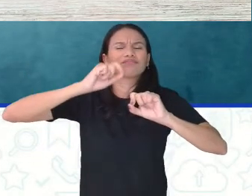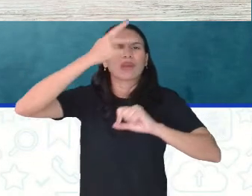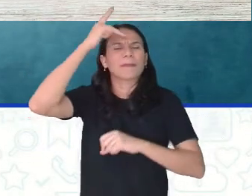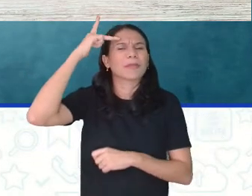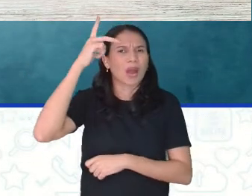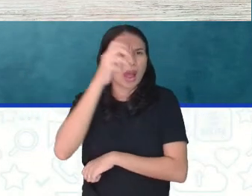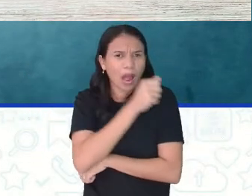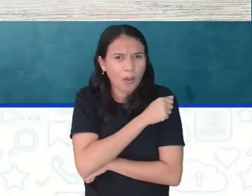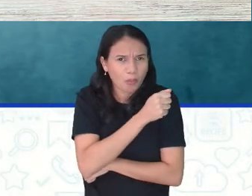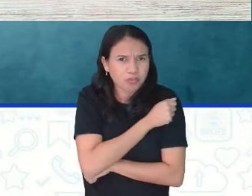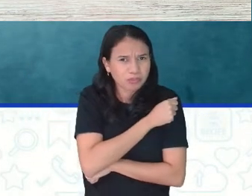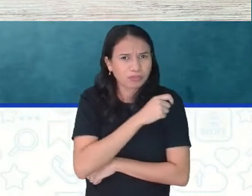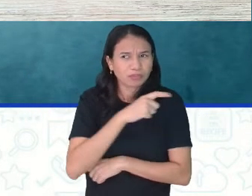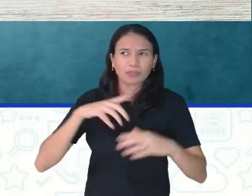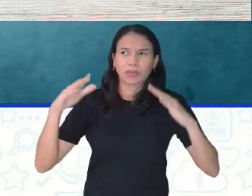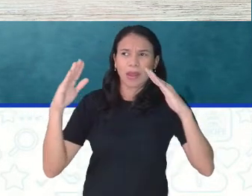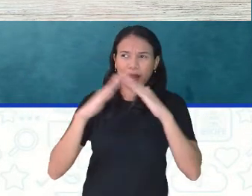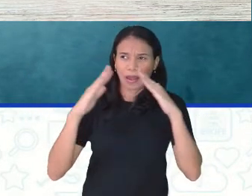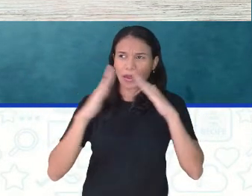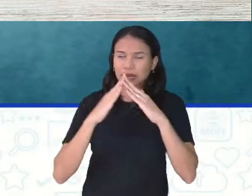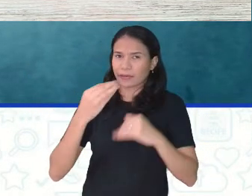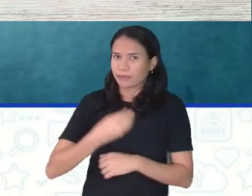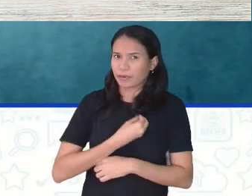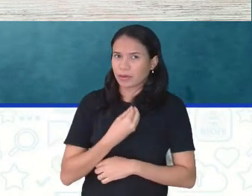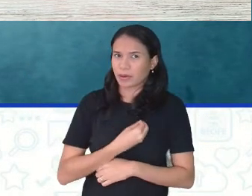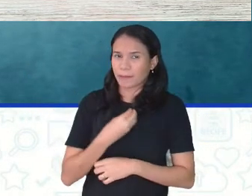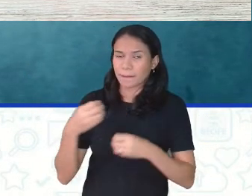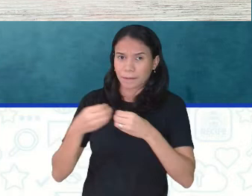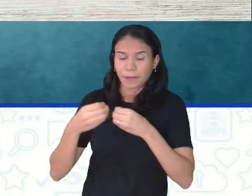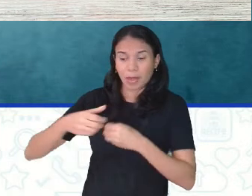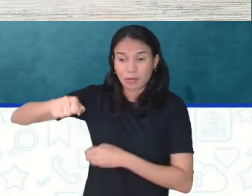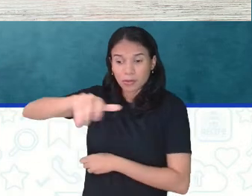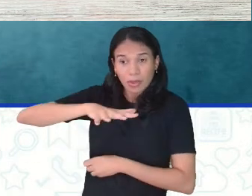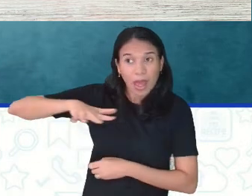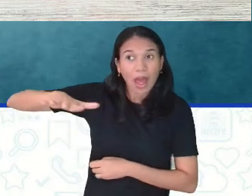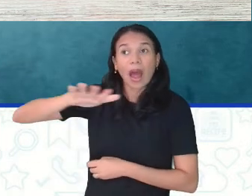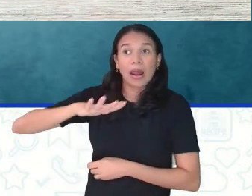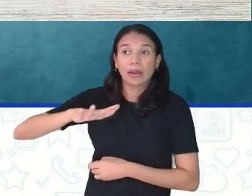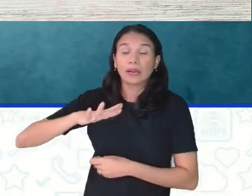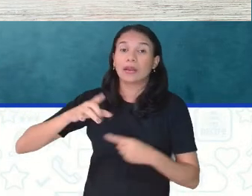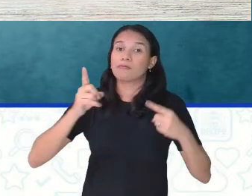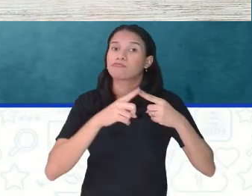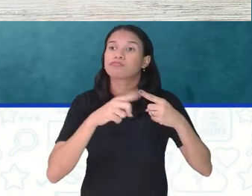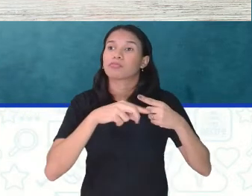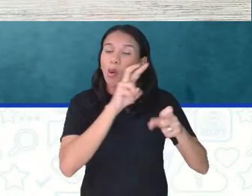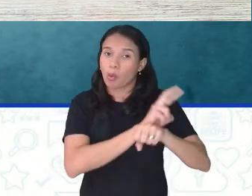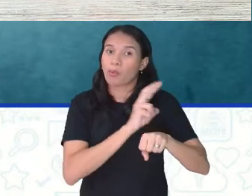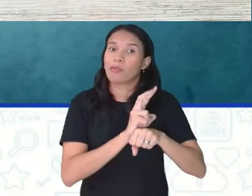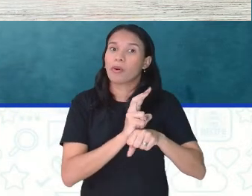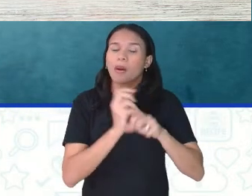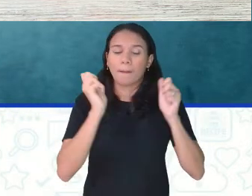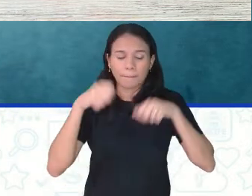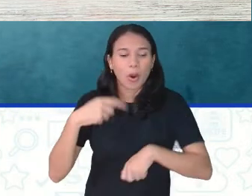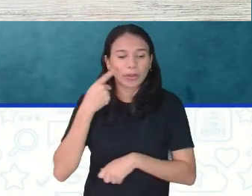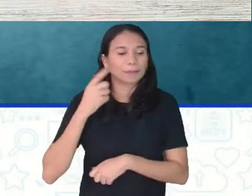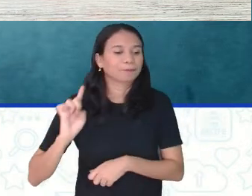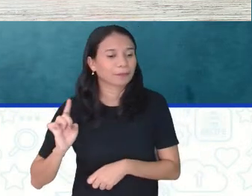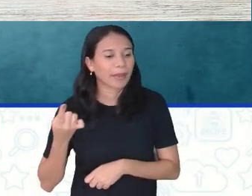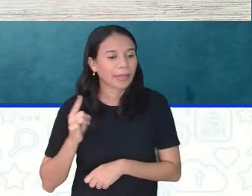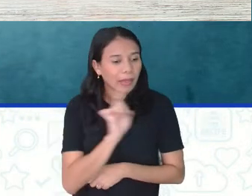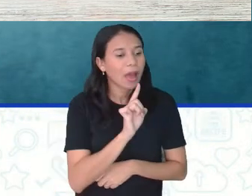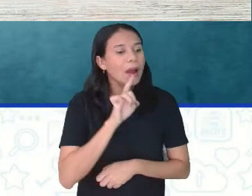algum aluno, né, que mora próximo a alguma área de conservação, lembra que essa área você pode entrar, você pode